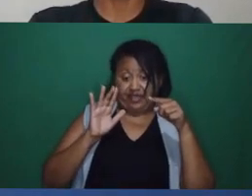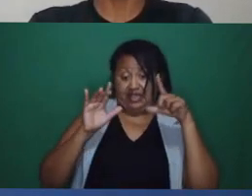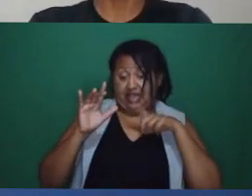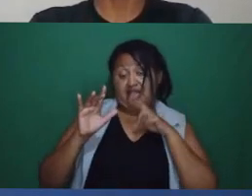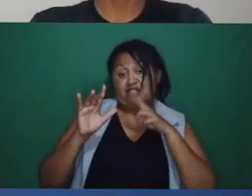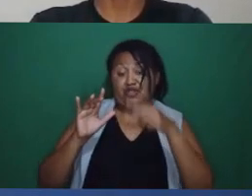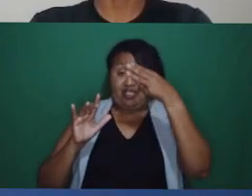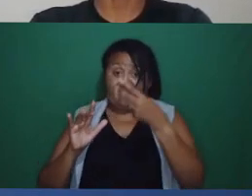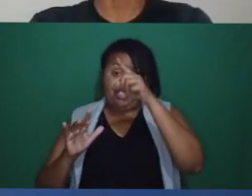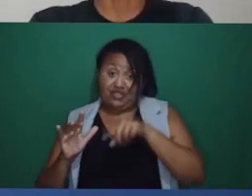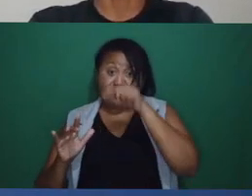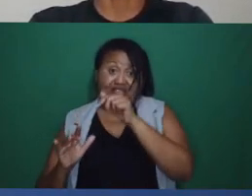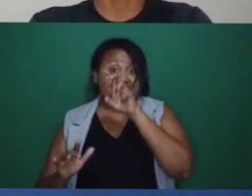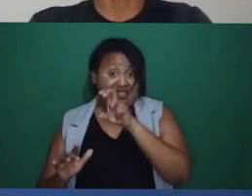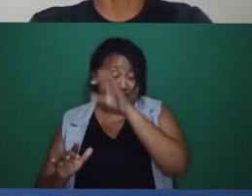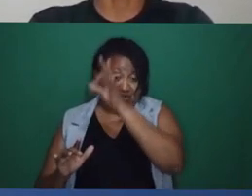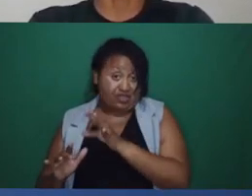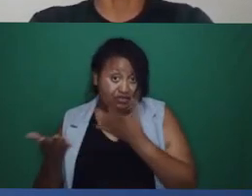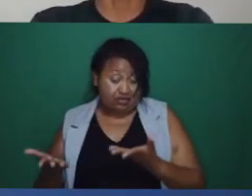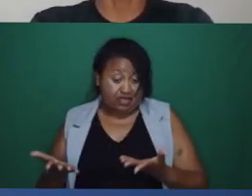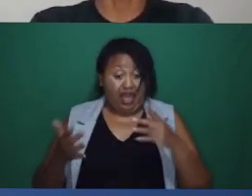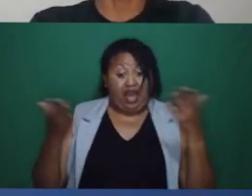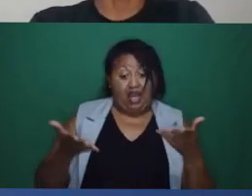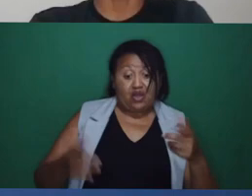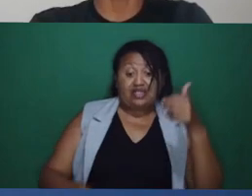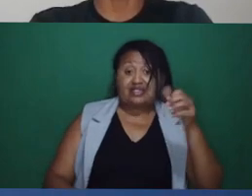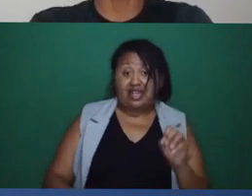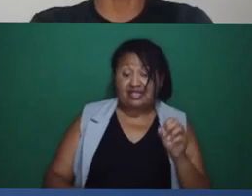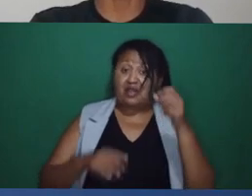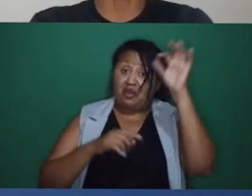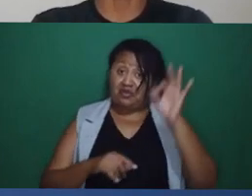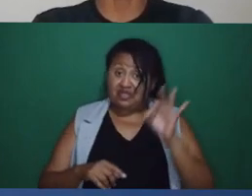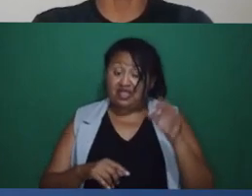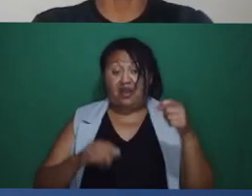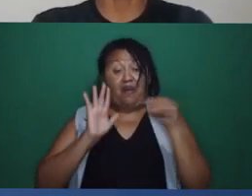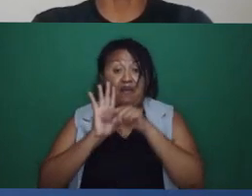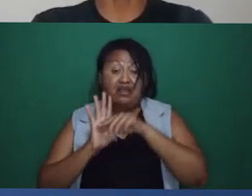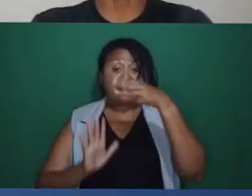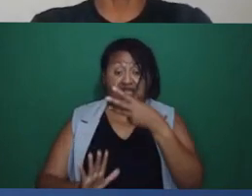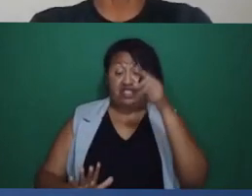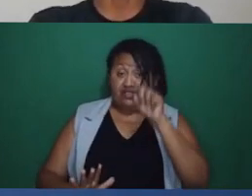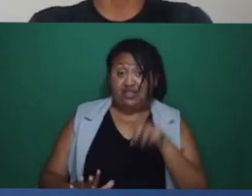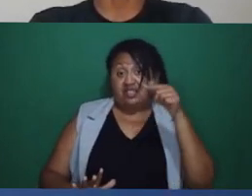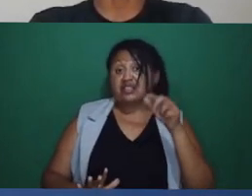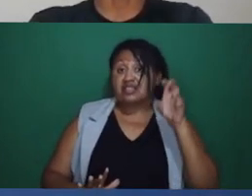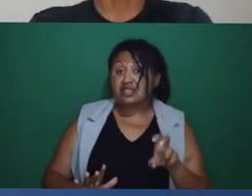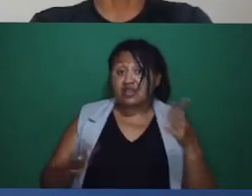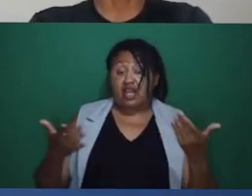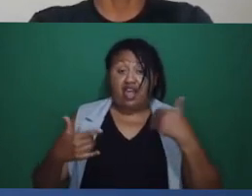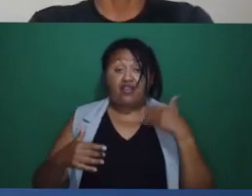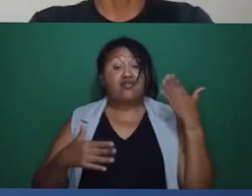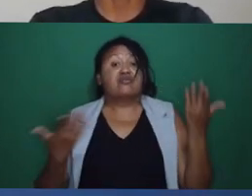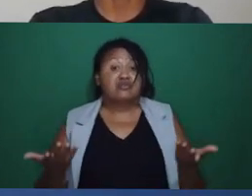agora se eu tenho 10% menos 3,75 eu vou